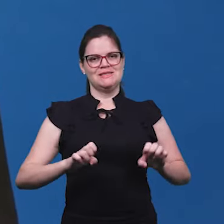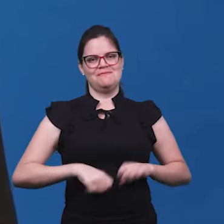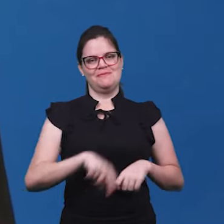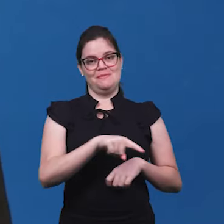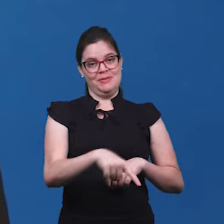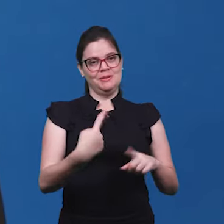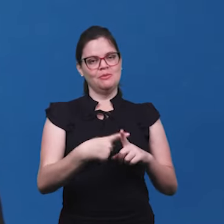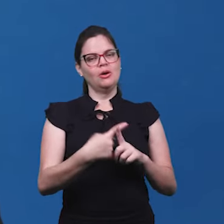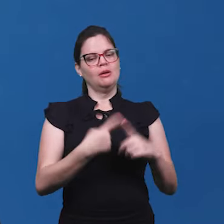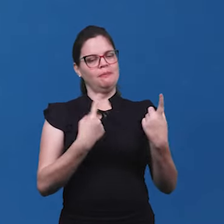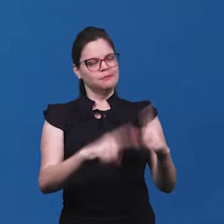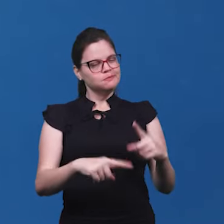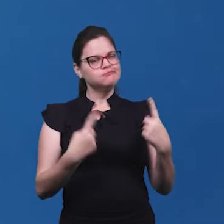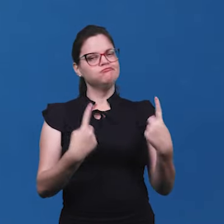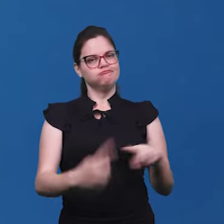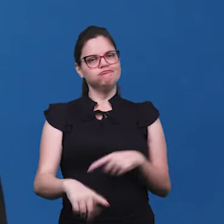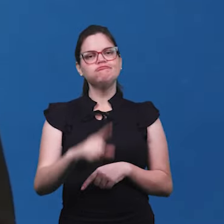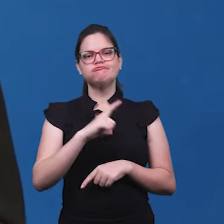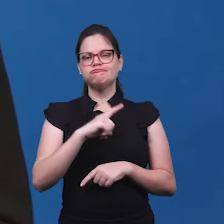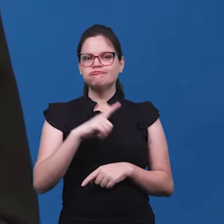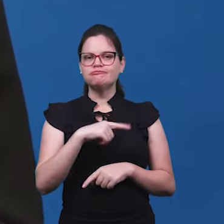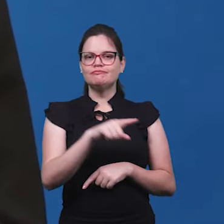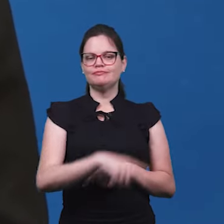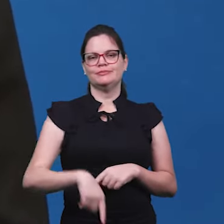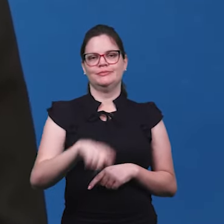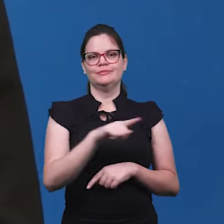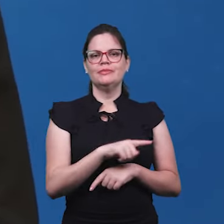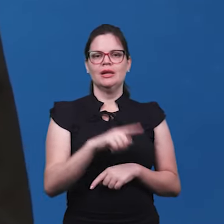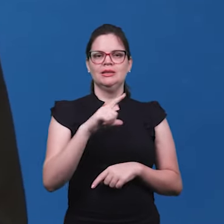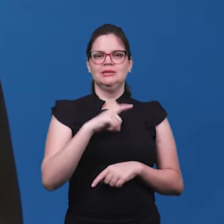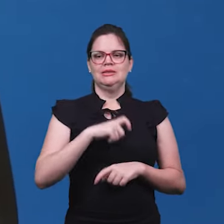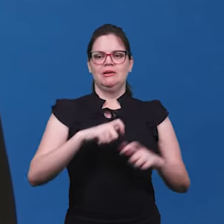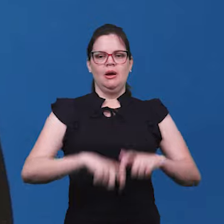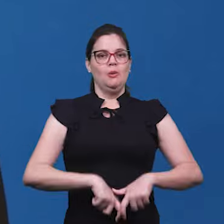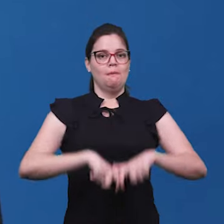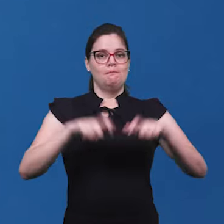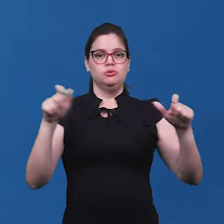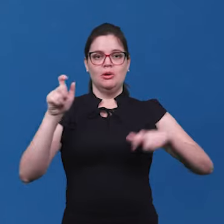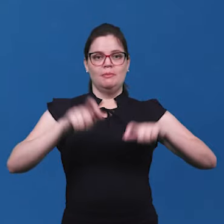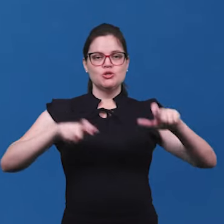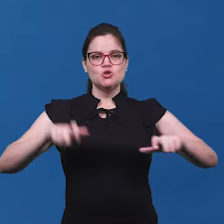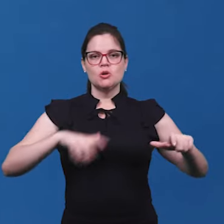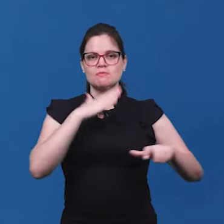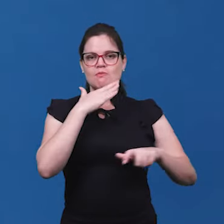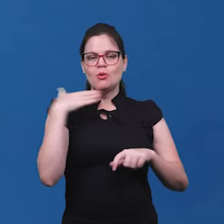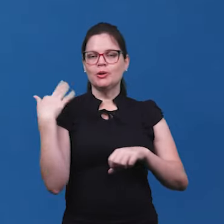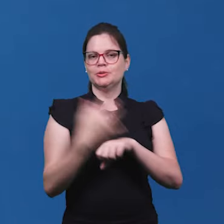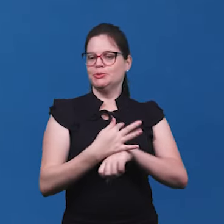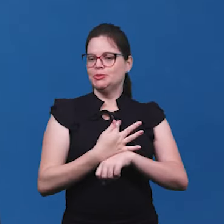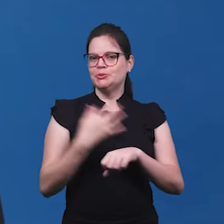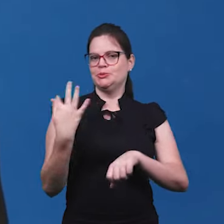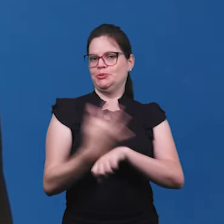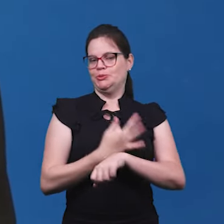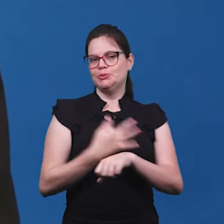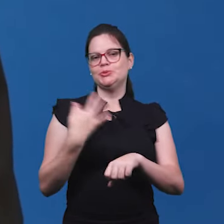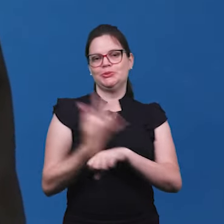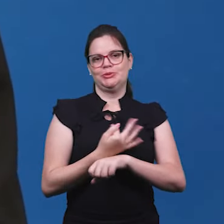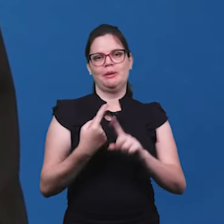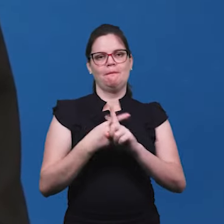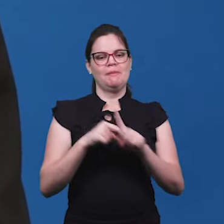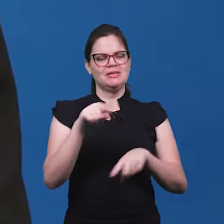de Esmirna, né? A igreja que foi perseguida, a igreja que foi representada pelo número de mártires, né? No período ali da igreja, das